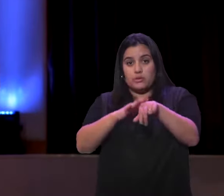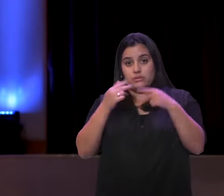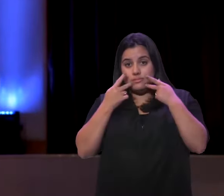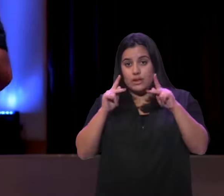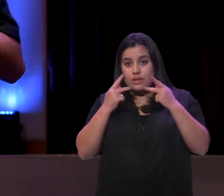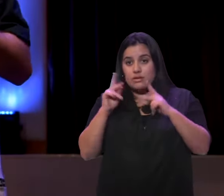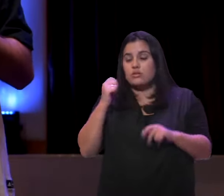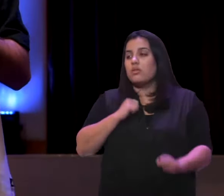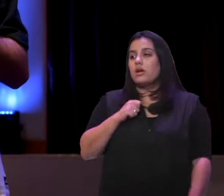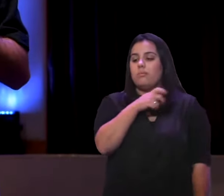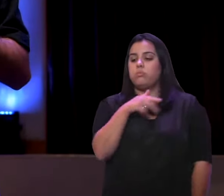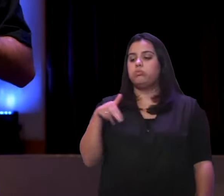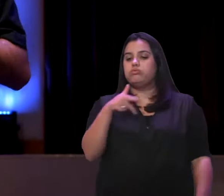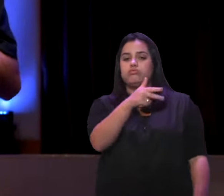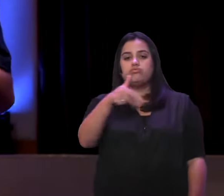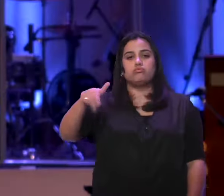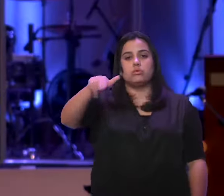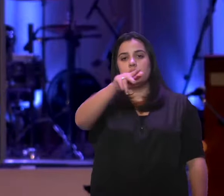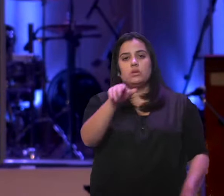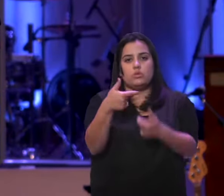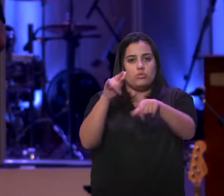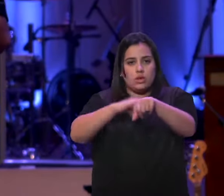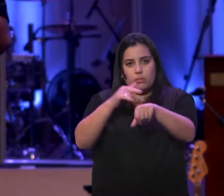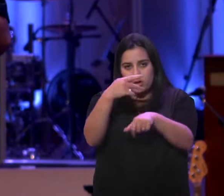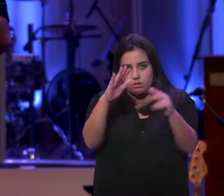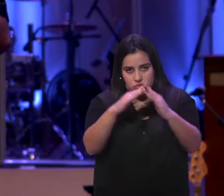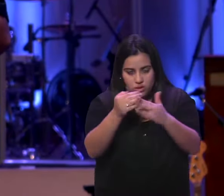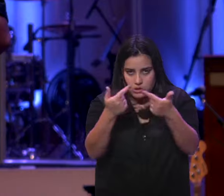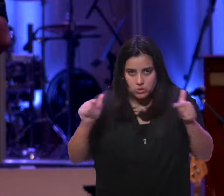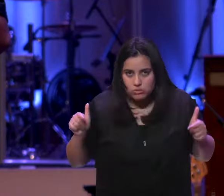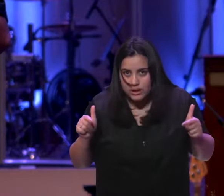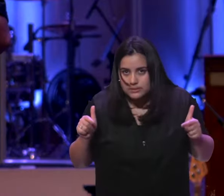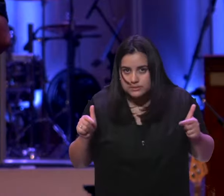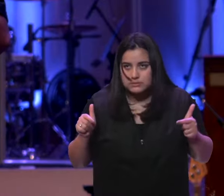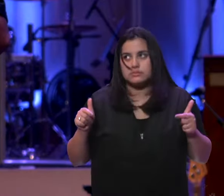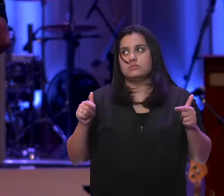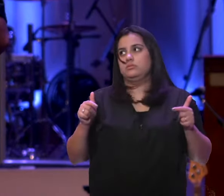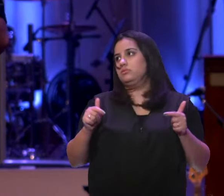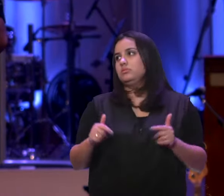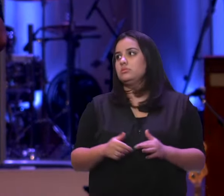fica circulando, não tem banheiro em casa não.